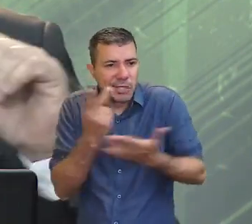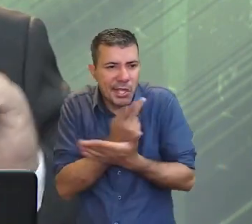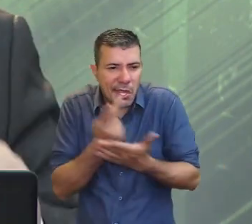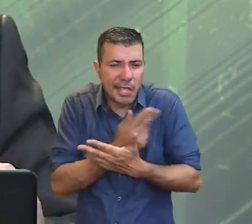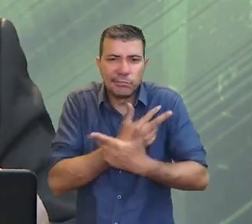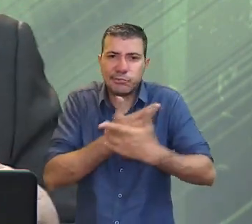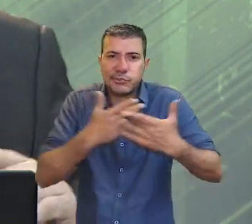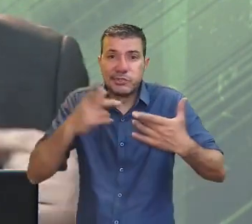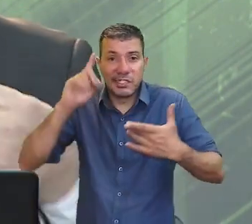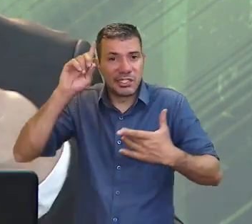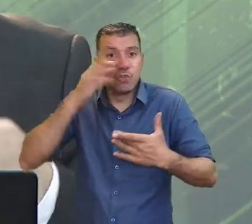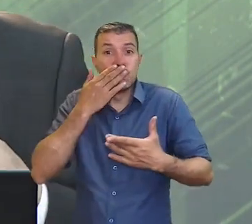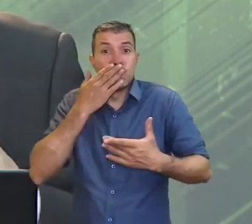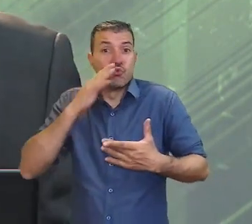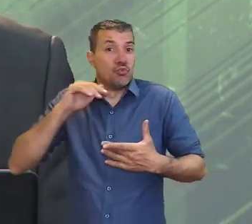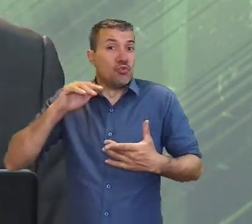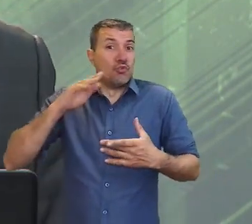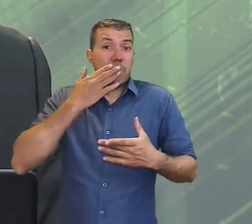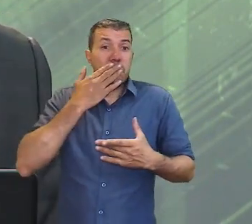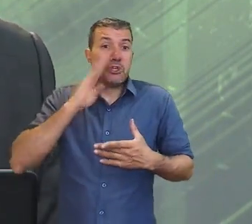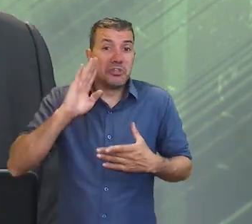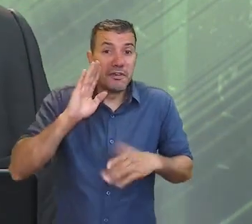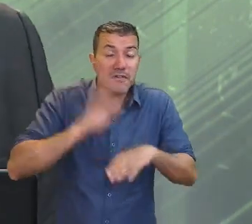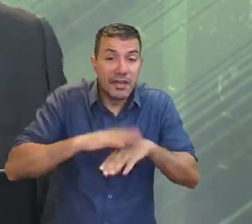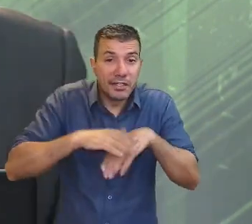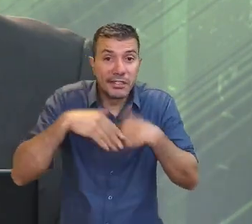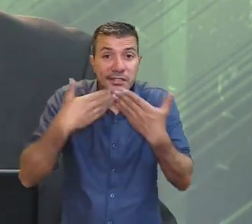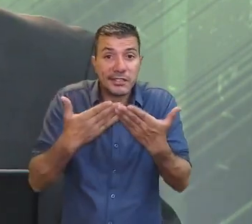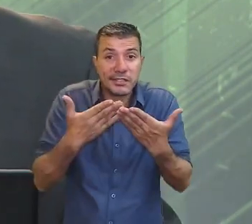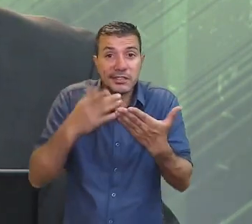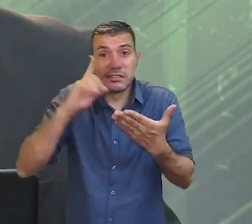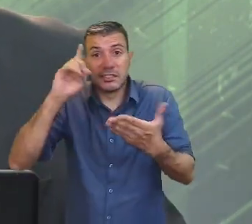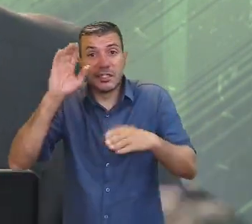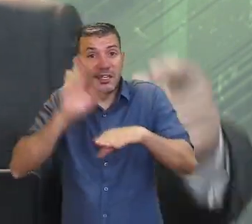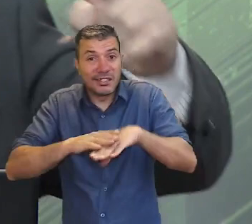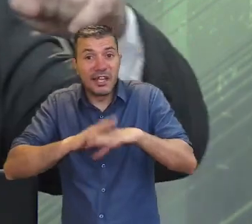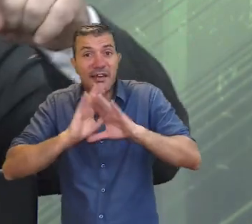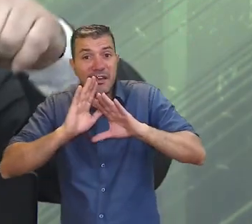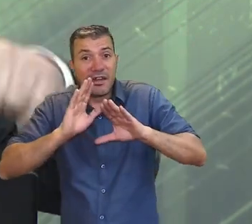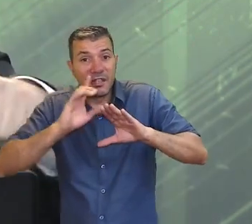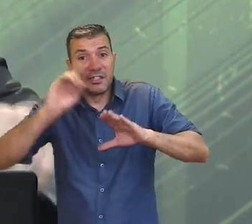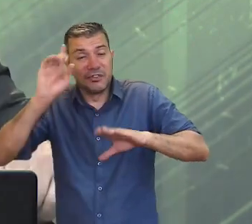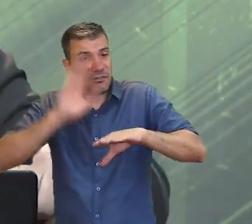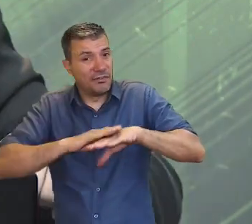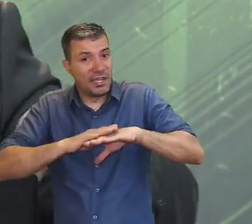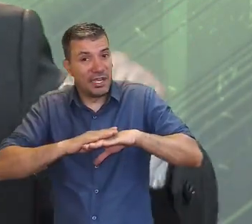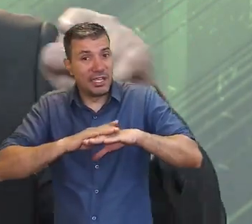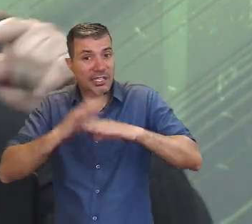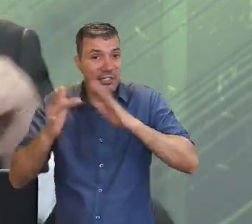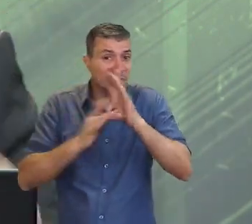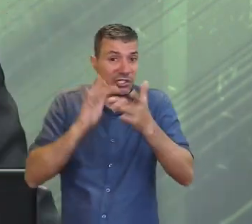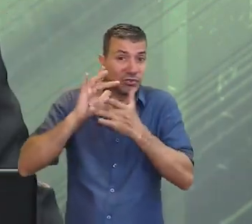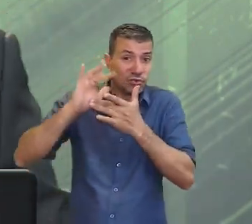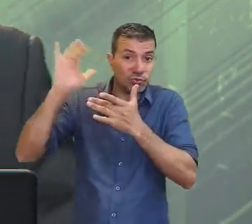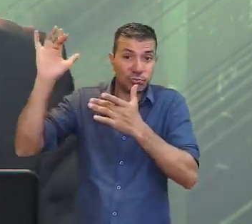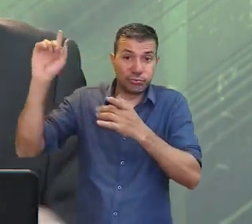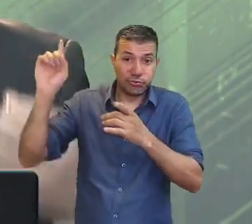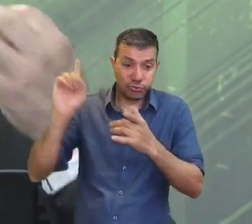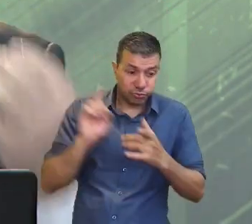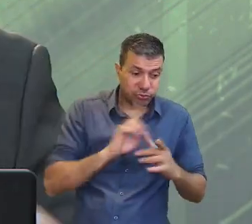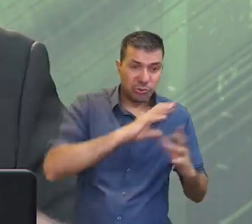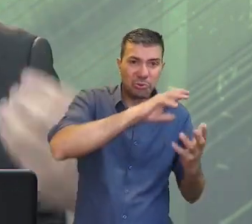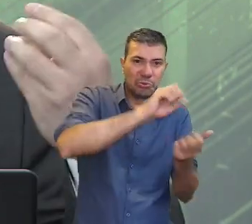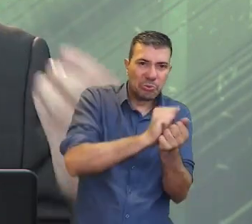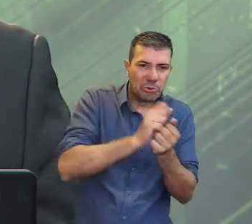Deus nunca pediu para eu e você fazermos algo que ele não tenha feito primeiro. Jesus, ele sujou os seus pés nesse mundo sujo,